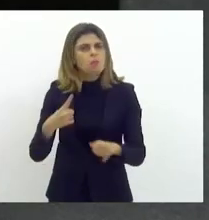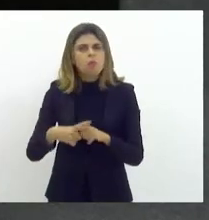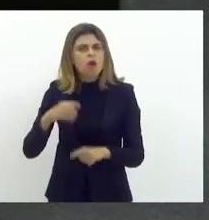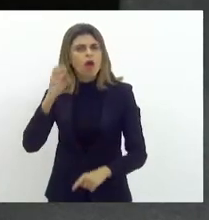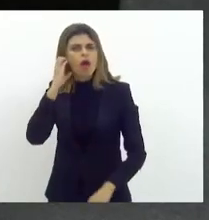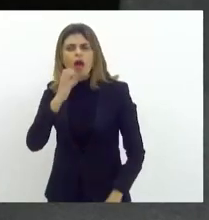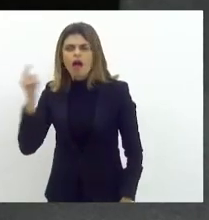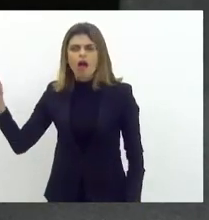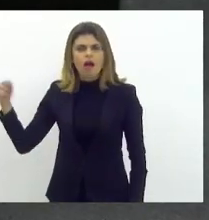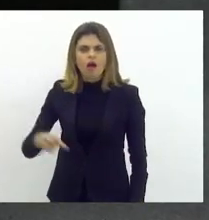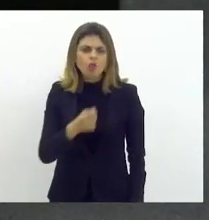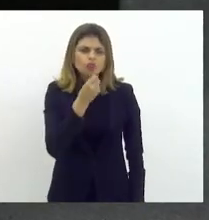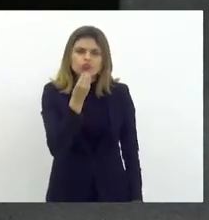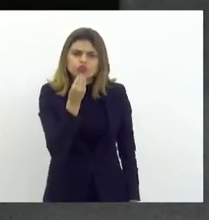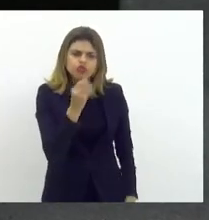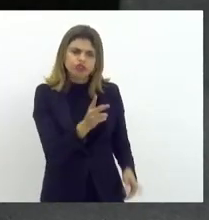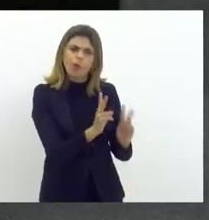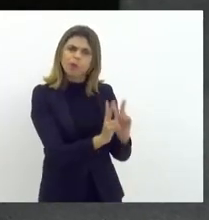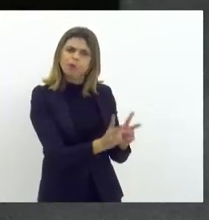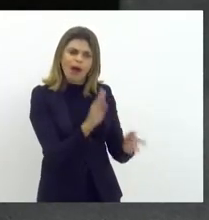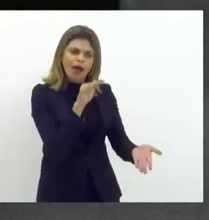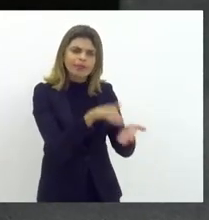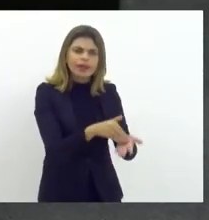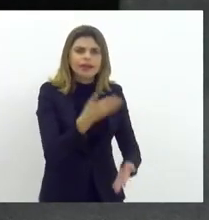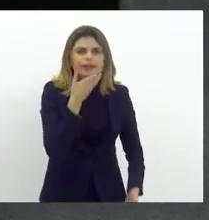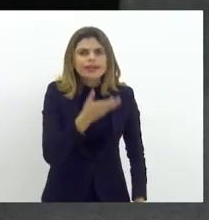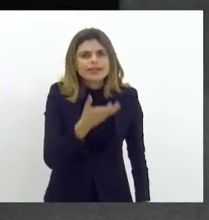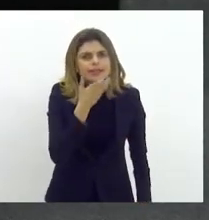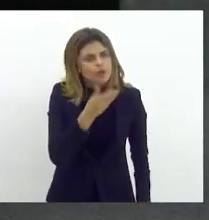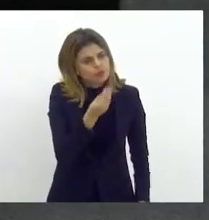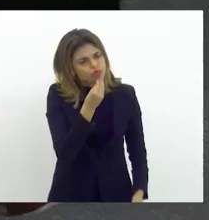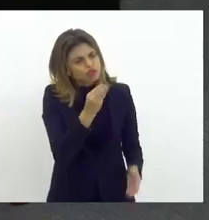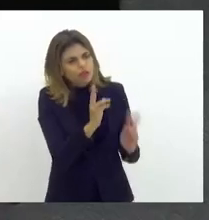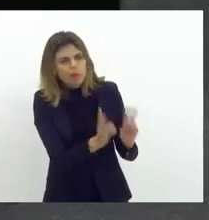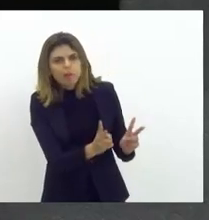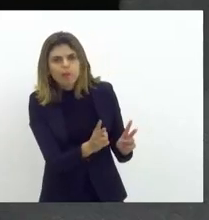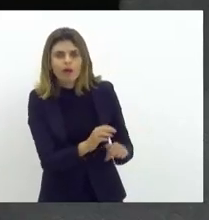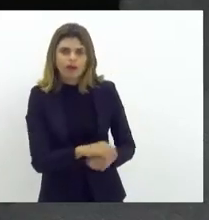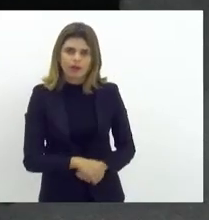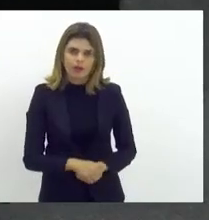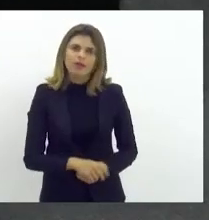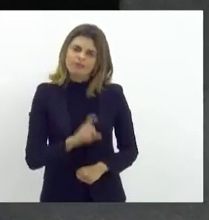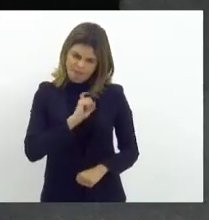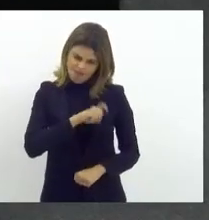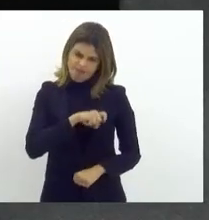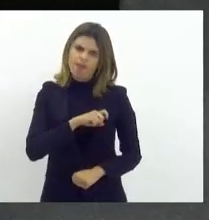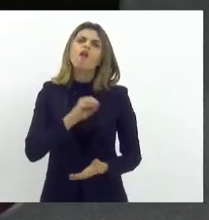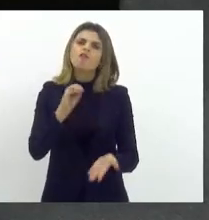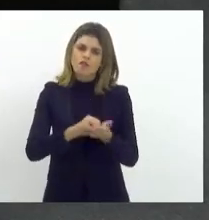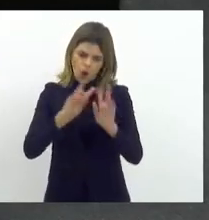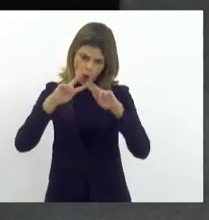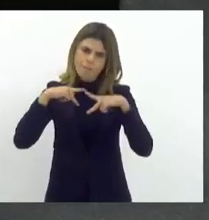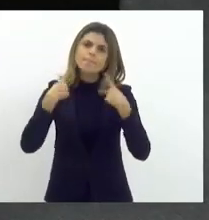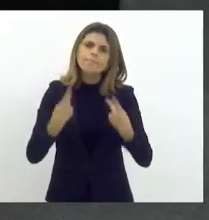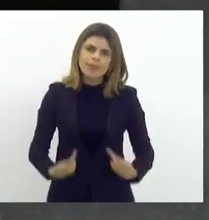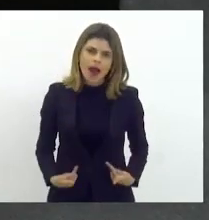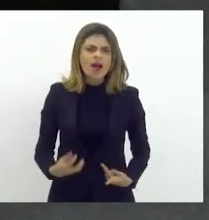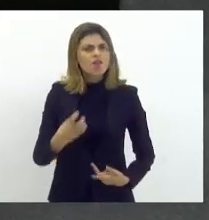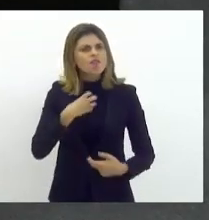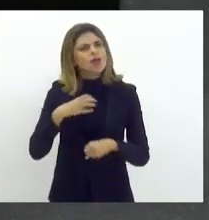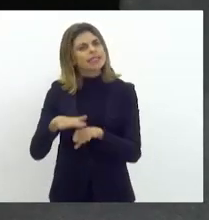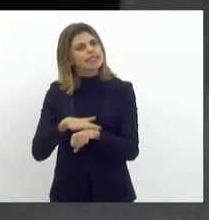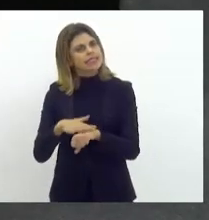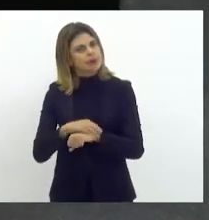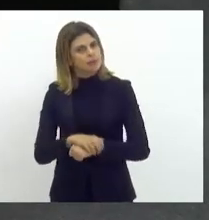governador não poderia ter segurado até o final do ano programa se não for crueldade desumanidade insensibilidade